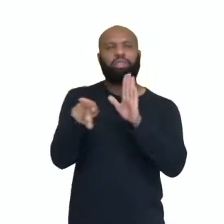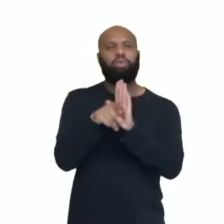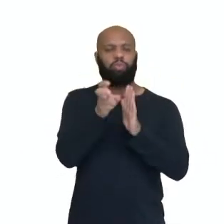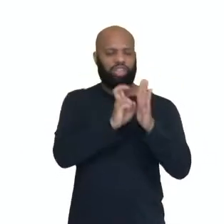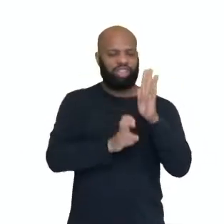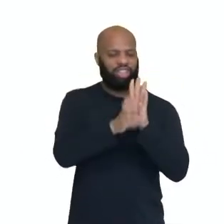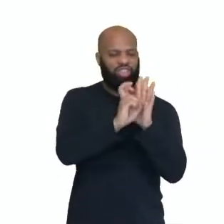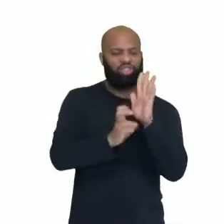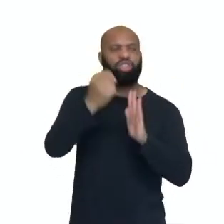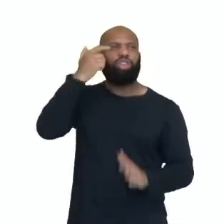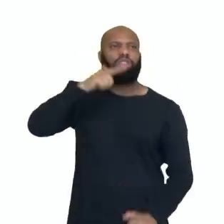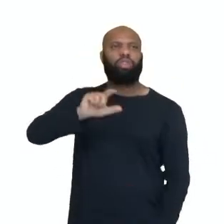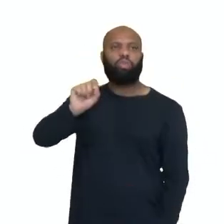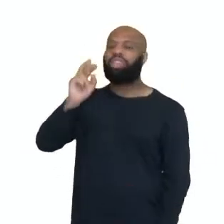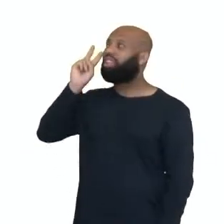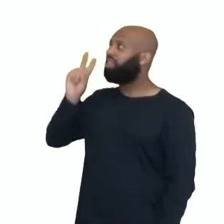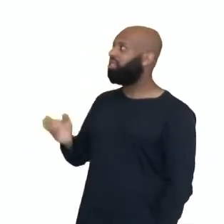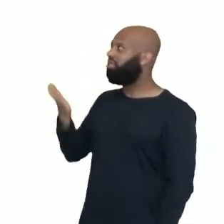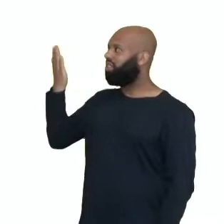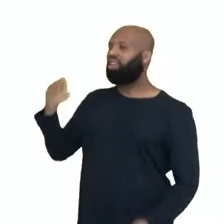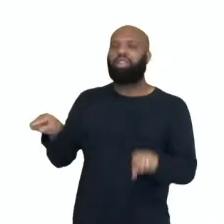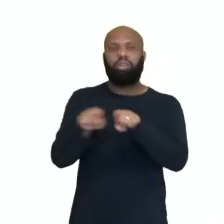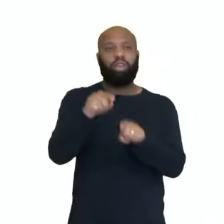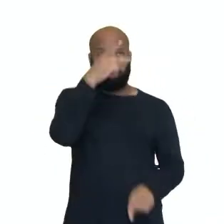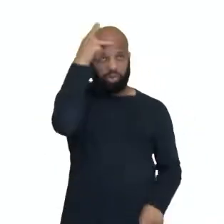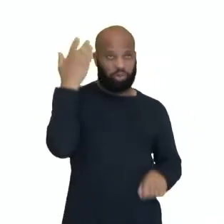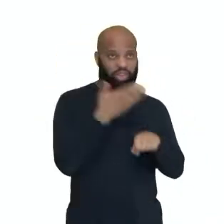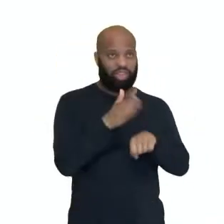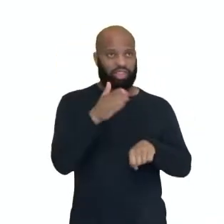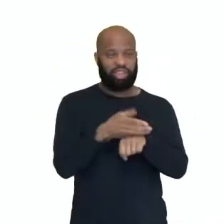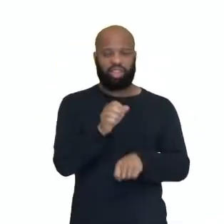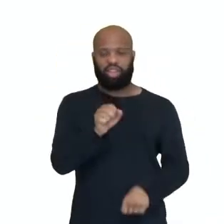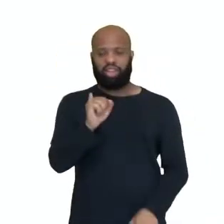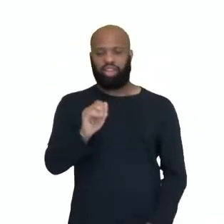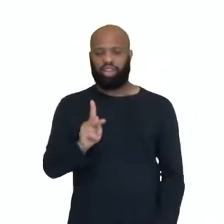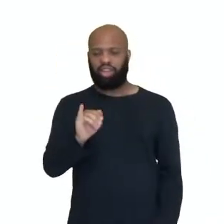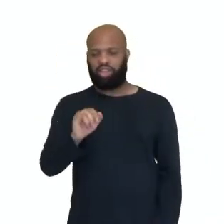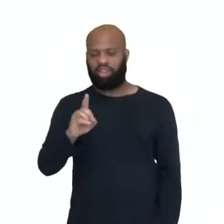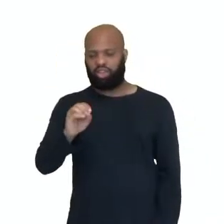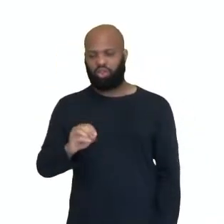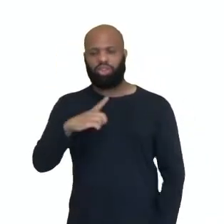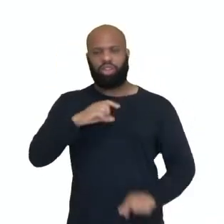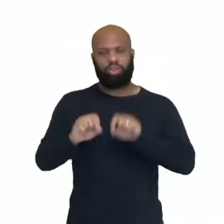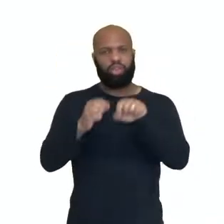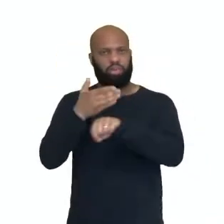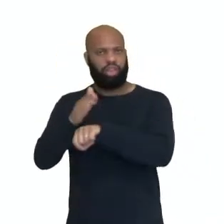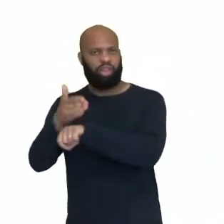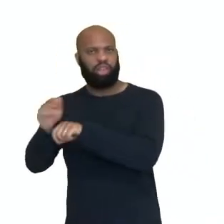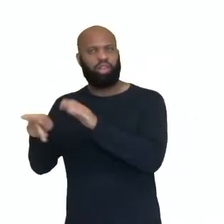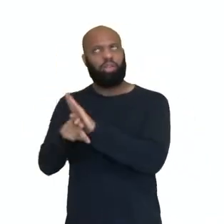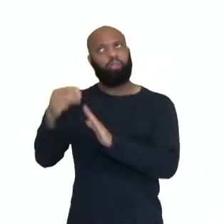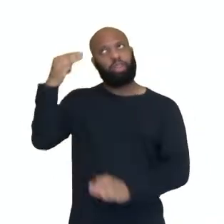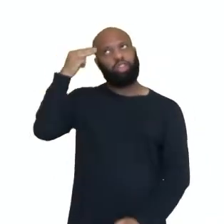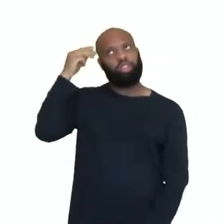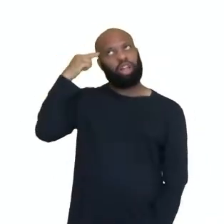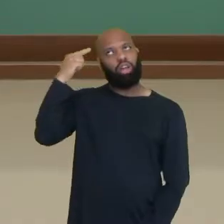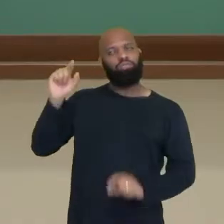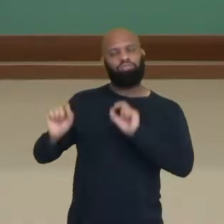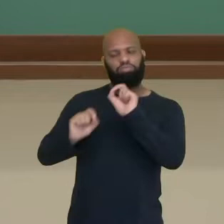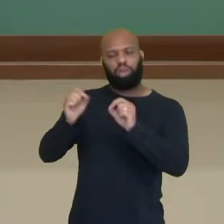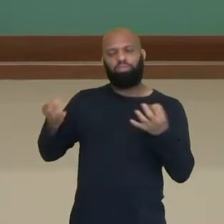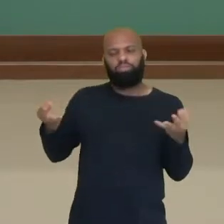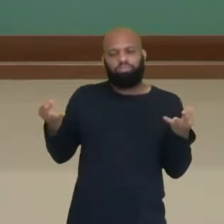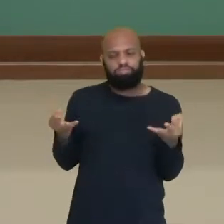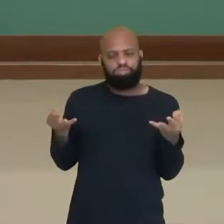conseguimos, inclusive, ver um praticante de Aikido fazendo uma prática meditativa ali. E isso que eu falei, gente, é